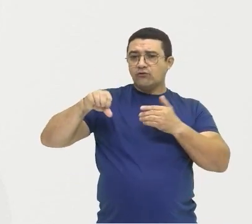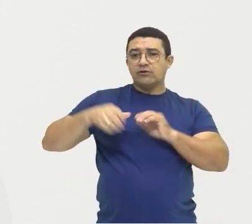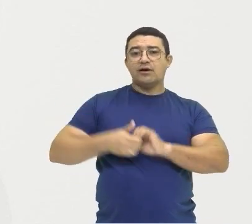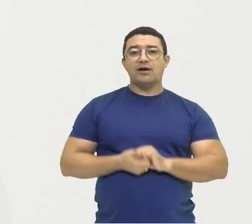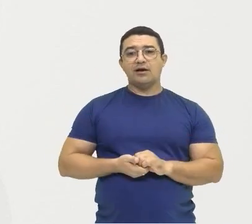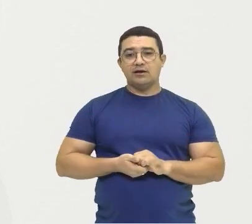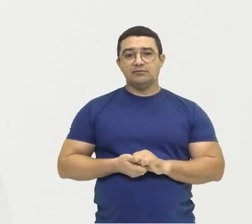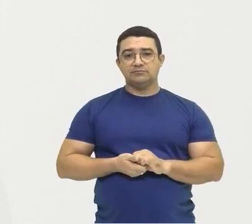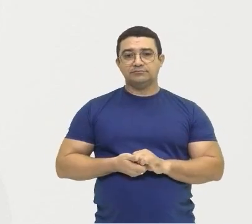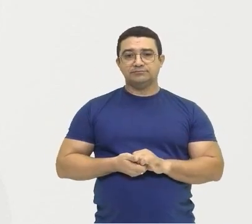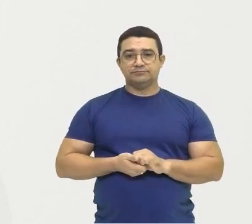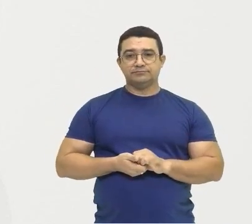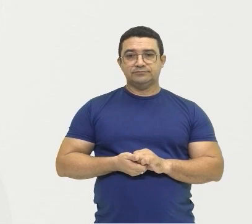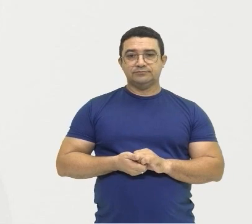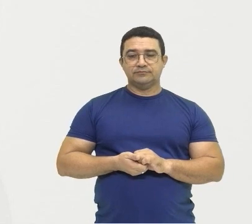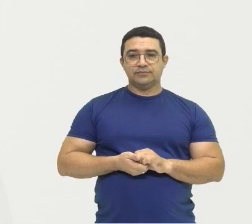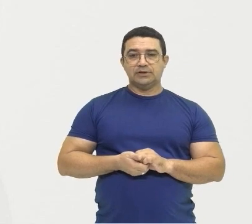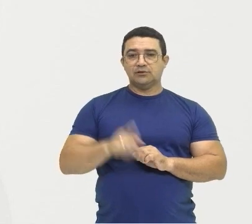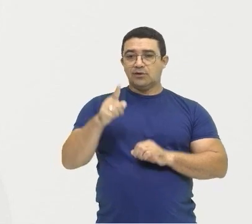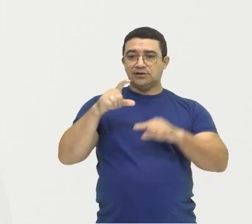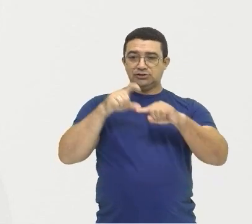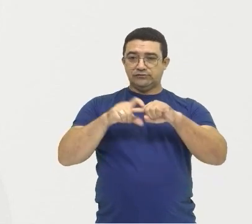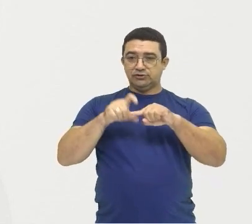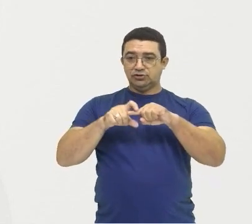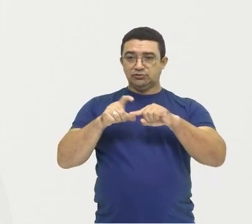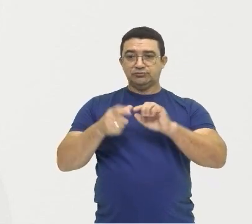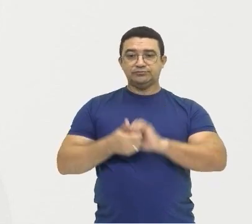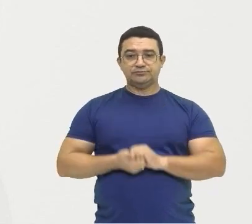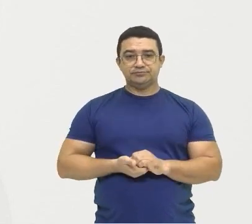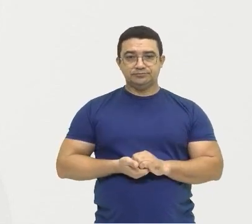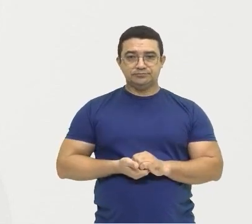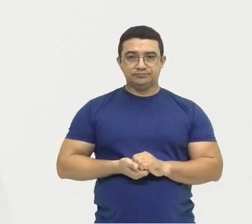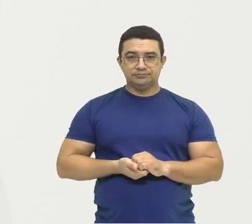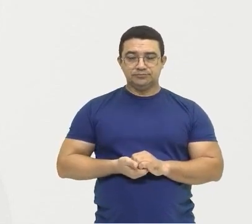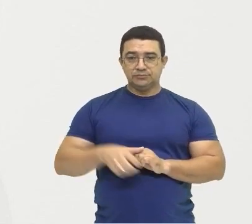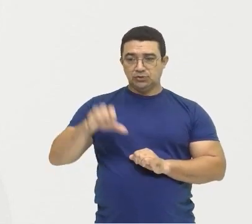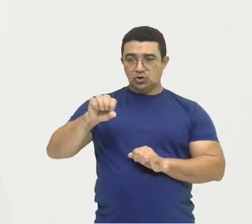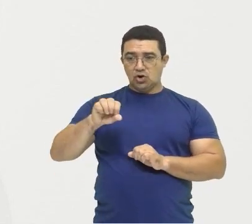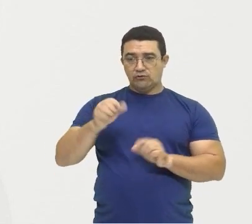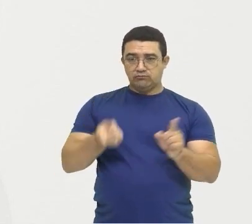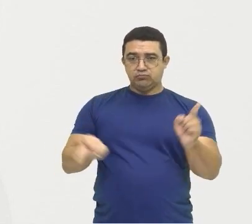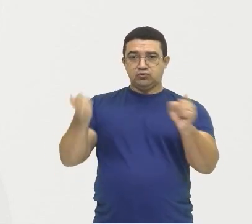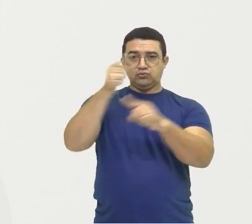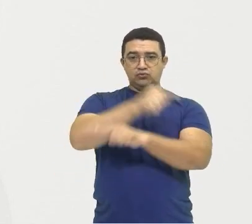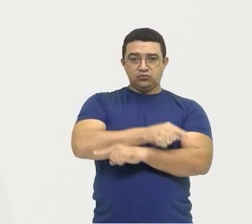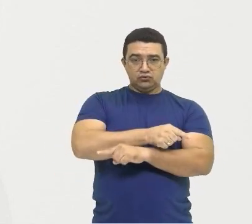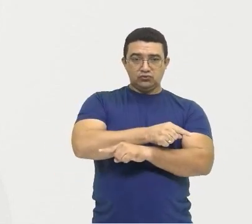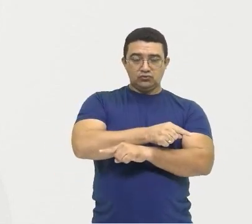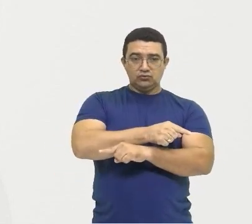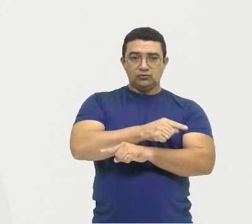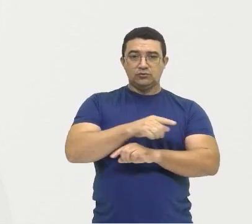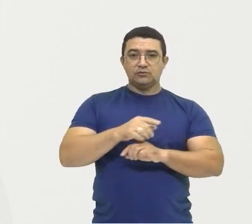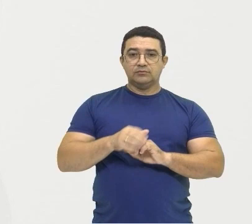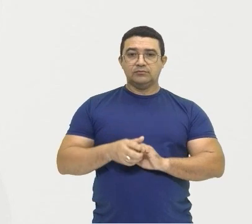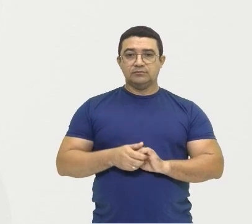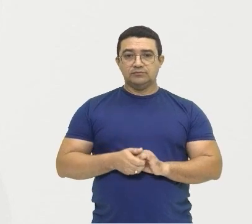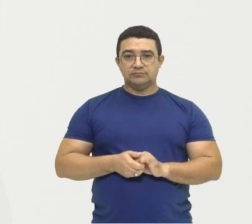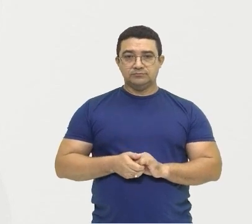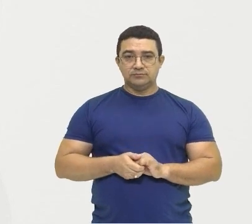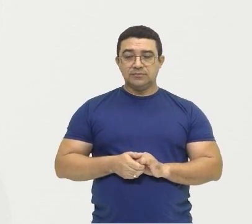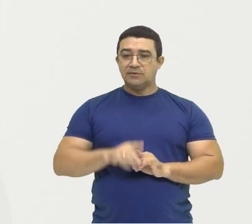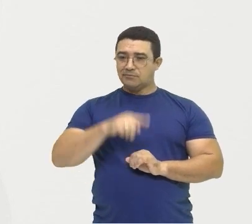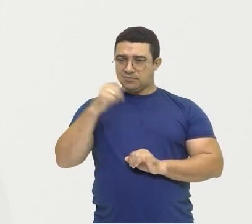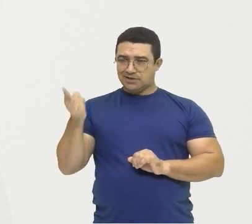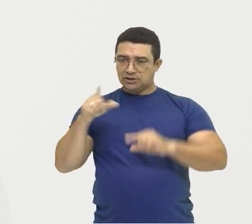segundo membro, dividindo todo o segundo membro. Então, o que acontece? Ele passa para o primeiro membro, mas como ele